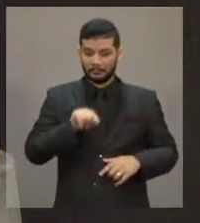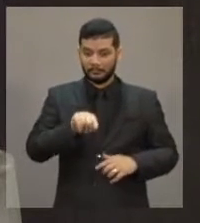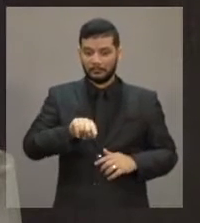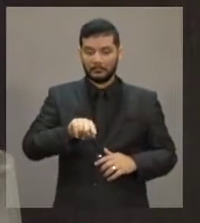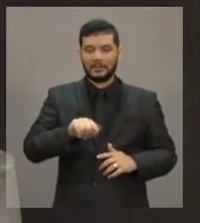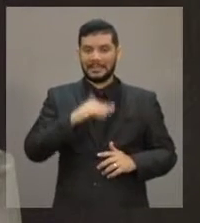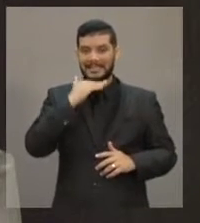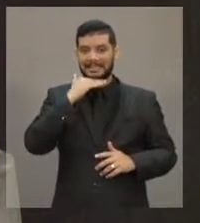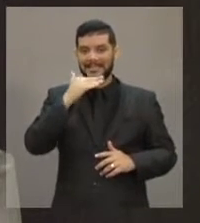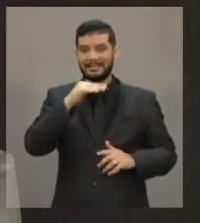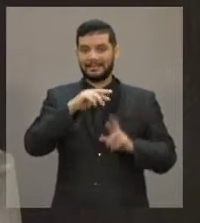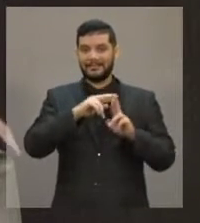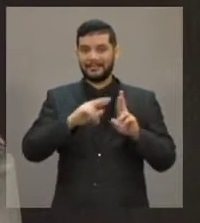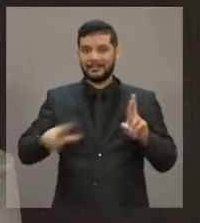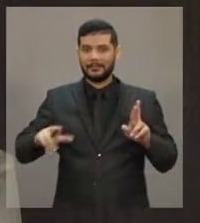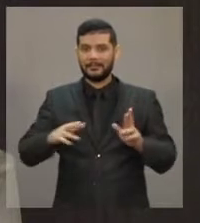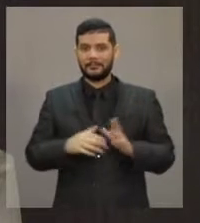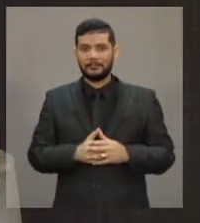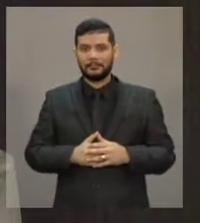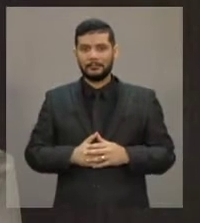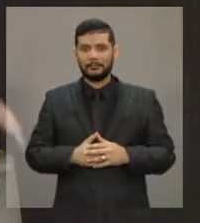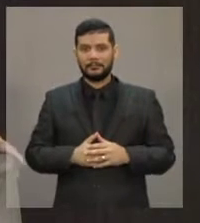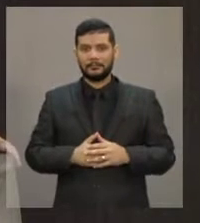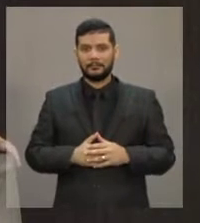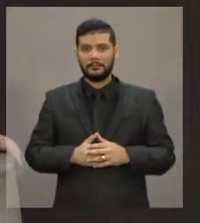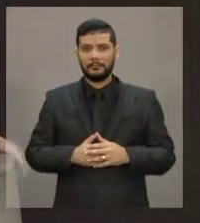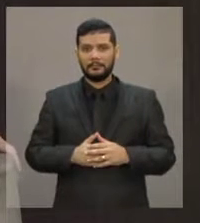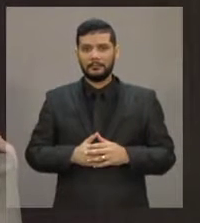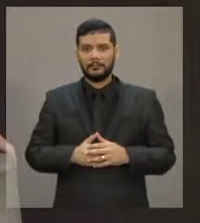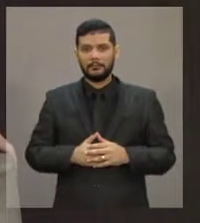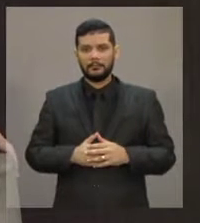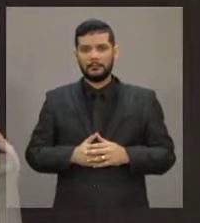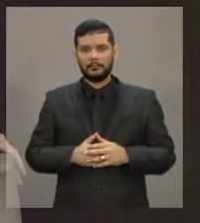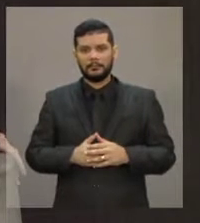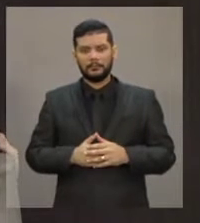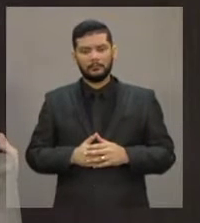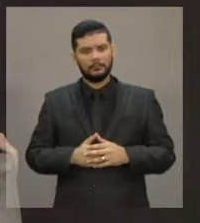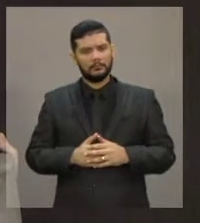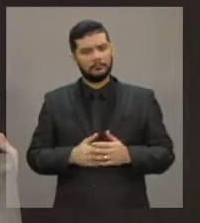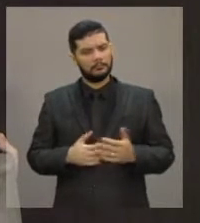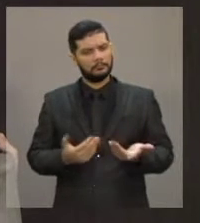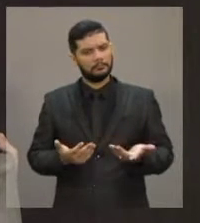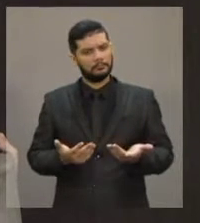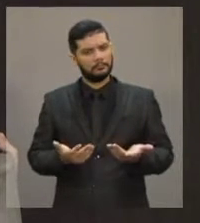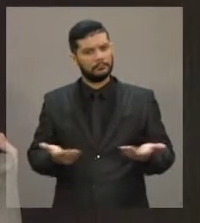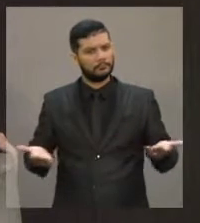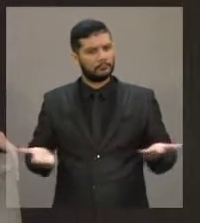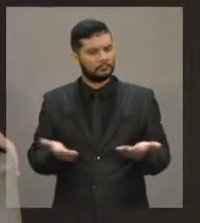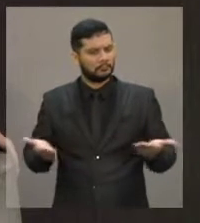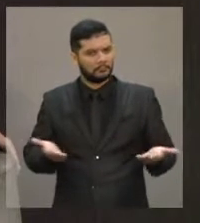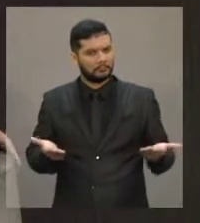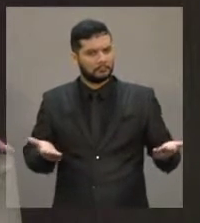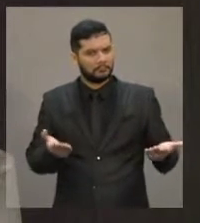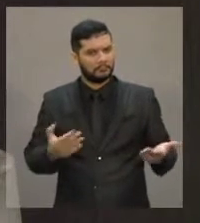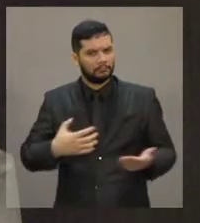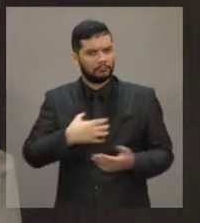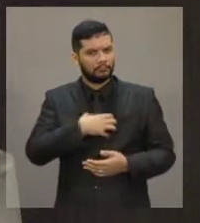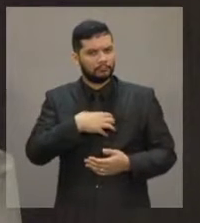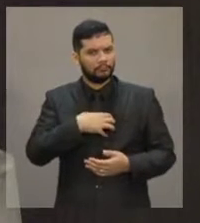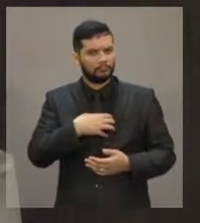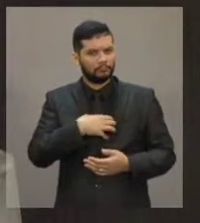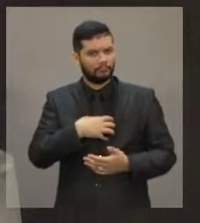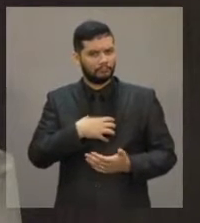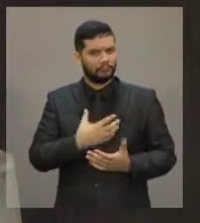uma certa ideia de que a sociedade brasileira poderia estar sob ameaça